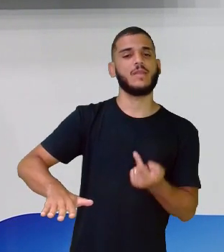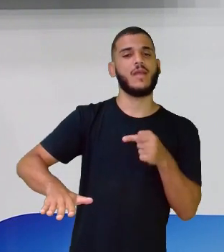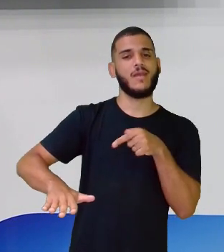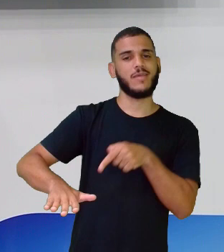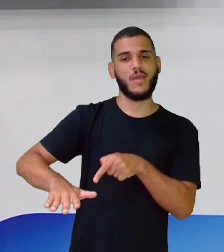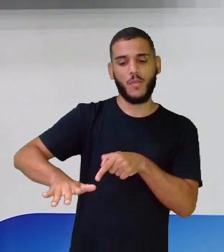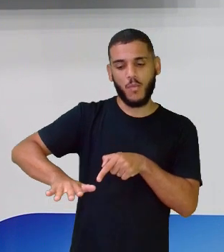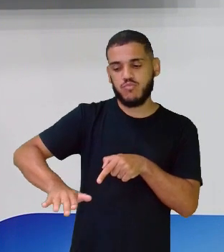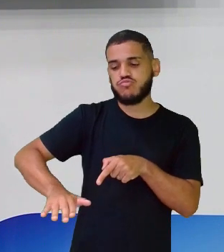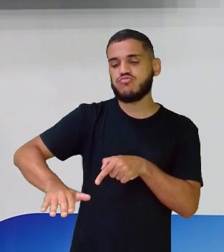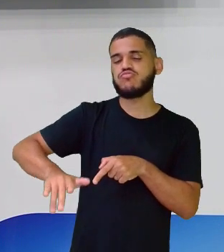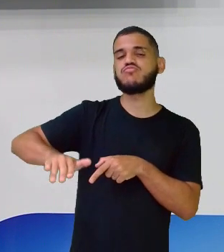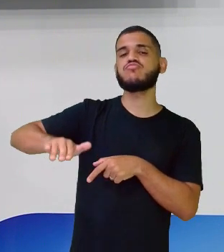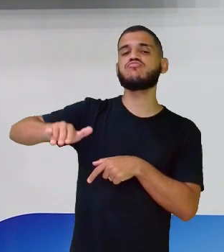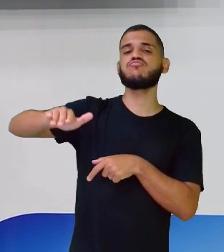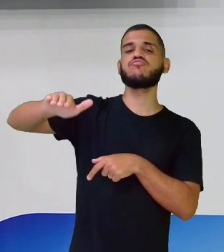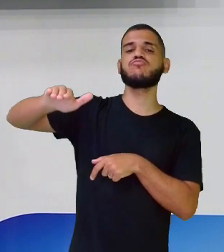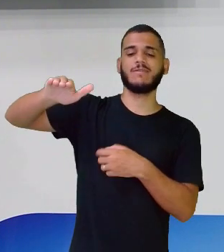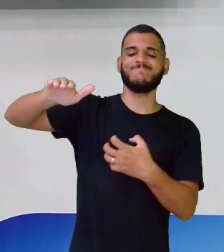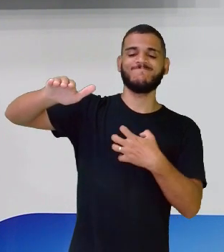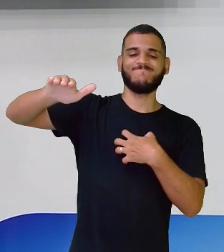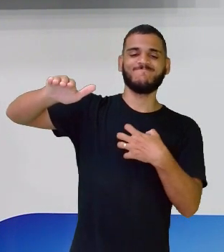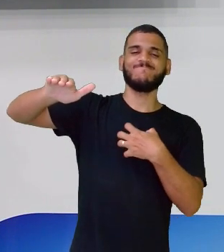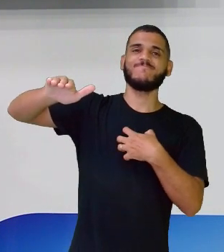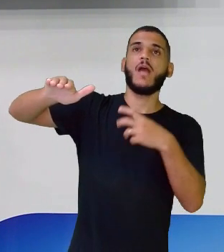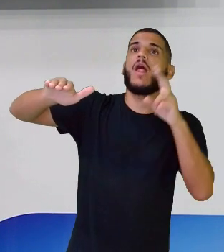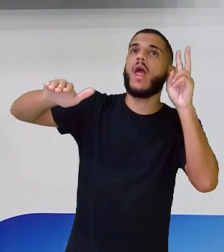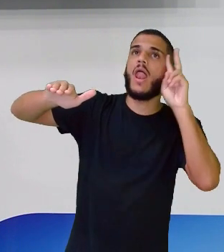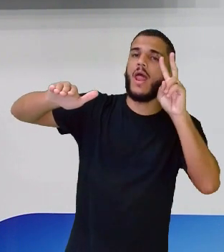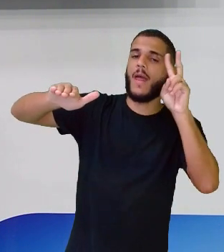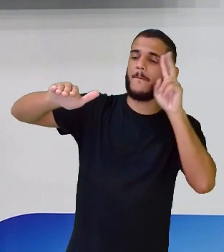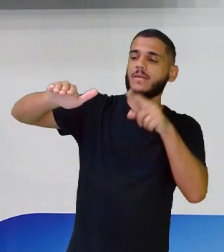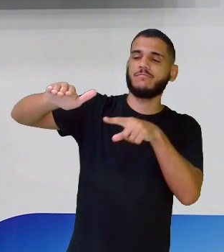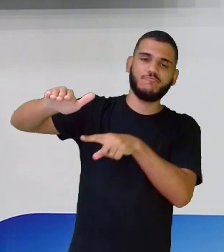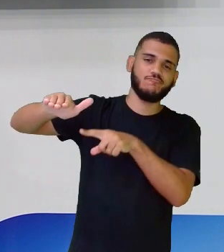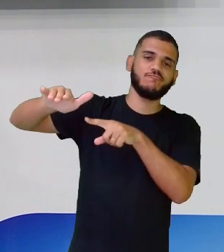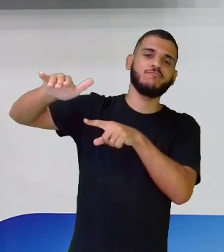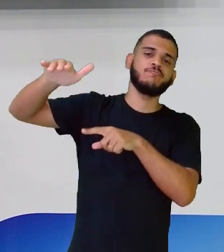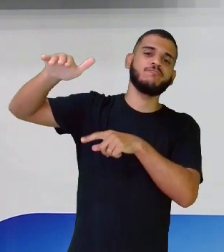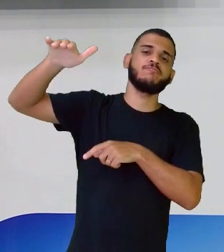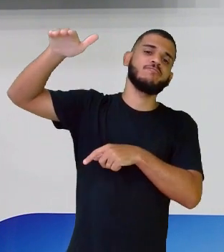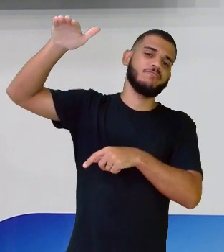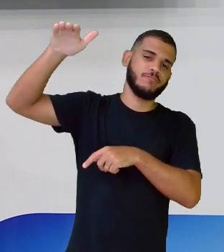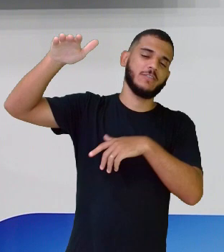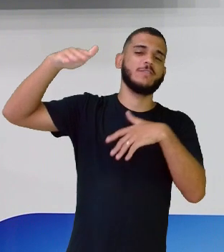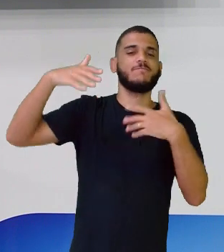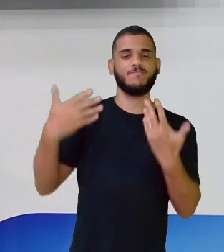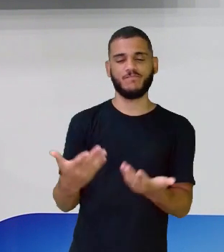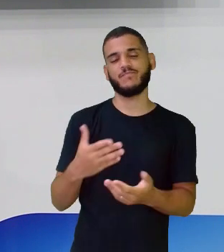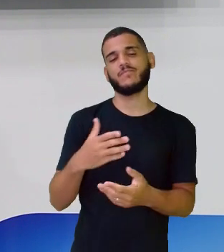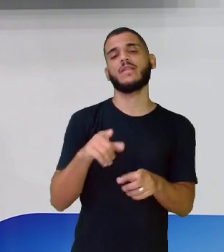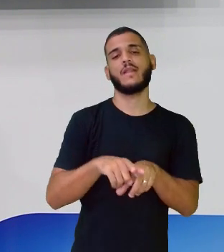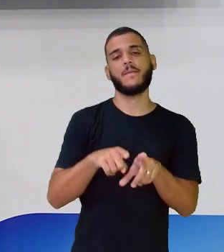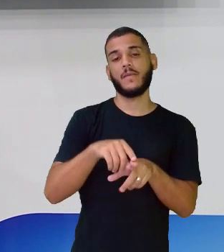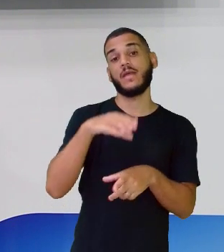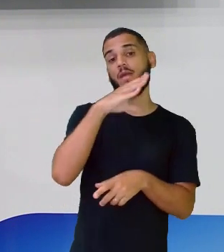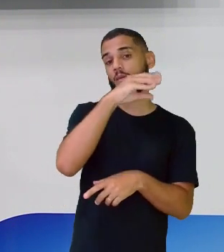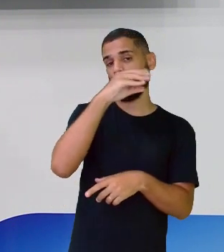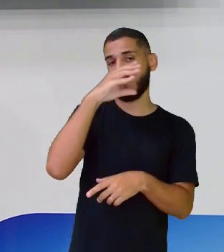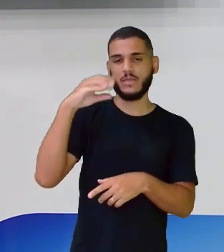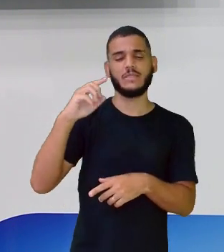algo lhe marcou, algo fez aquela pessoa se identificar ainda na infância, na adolescência, para